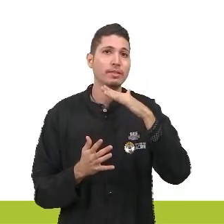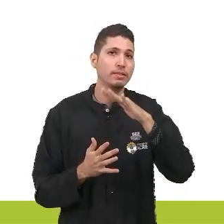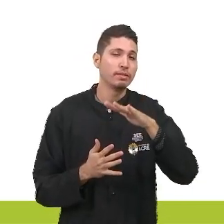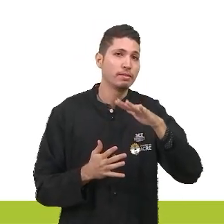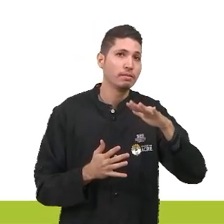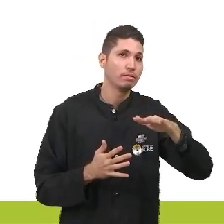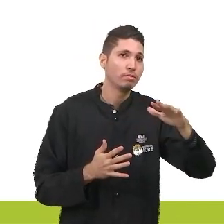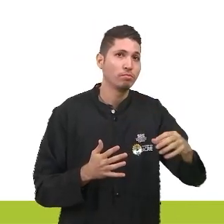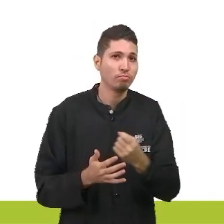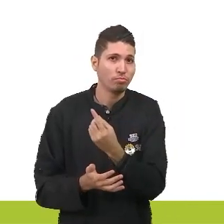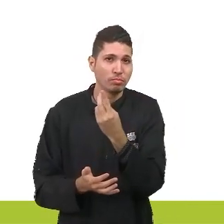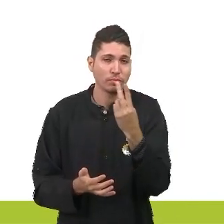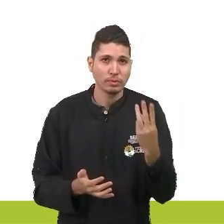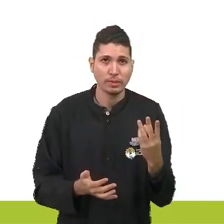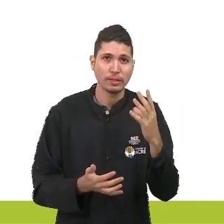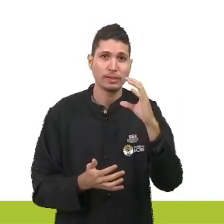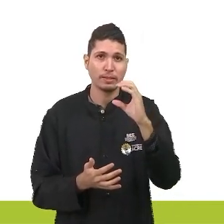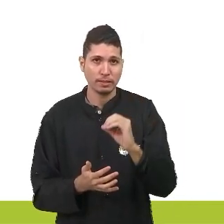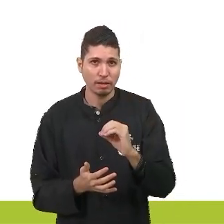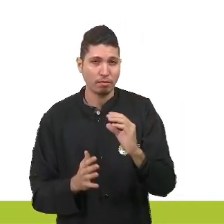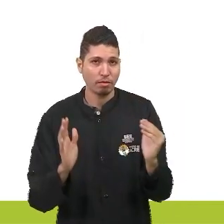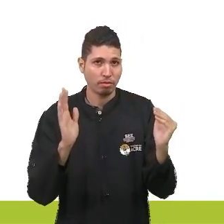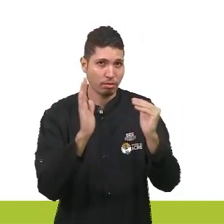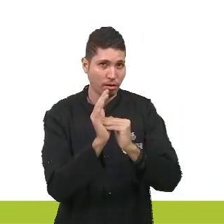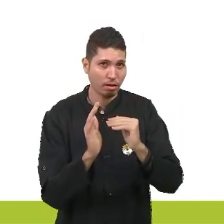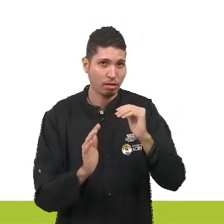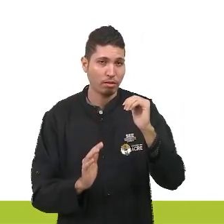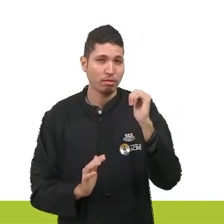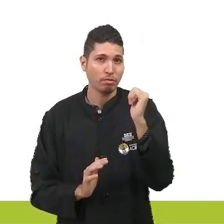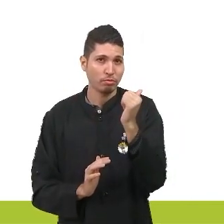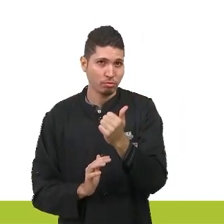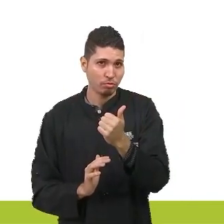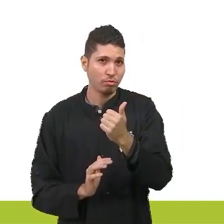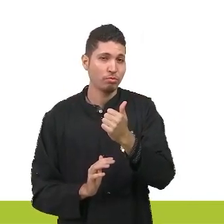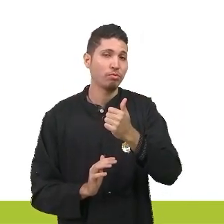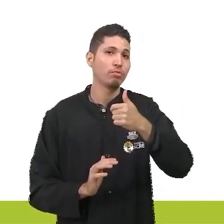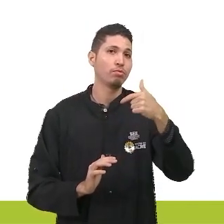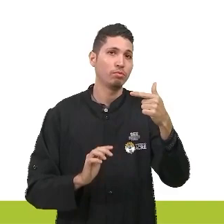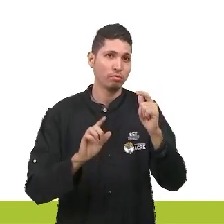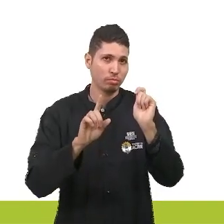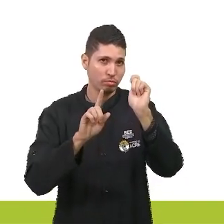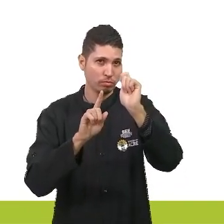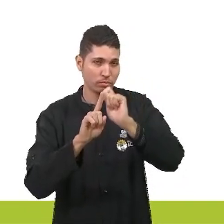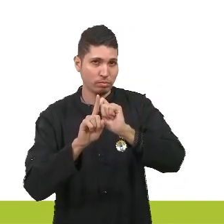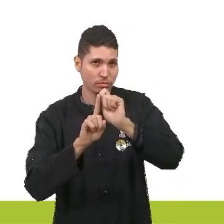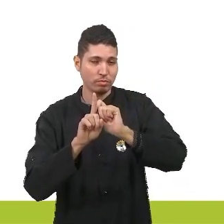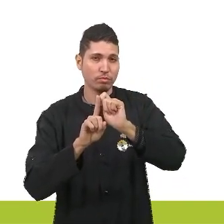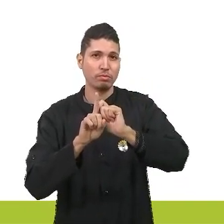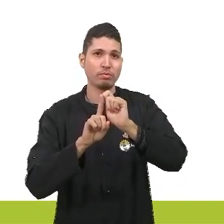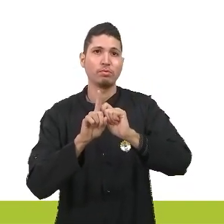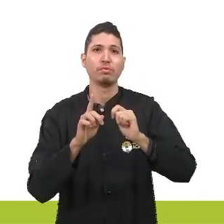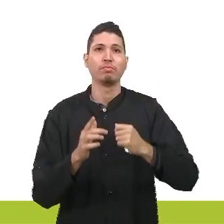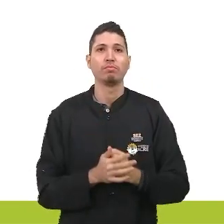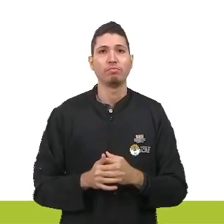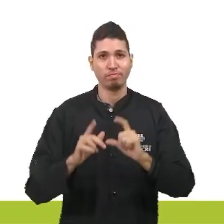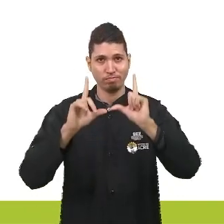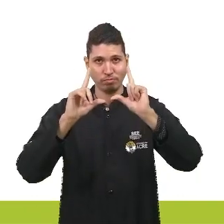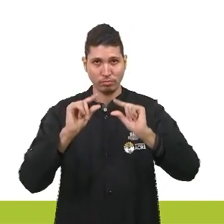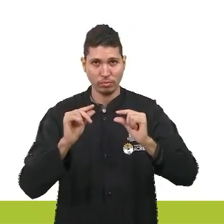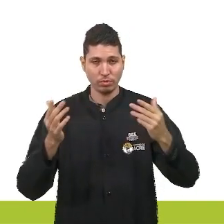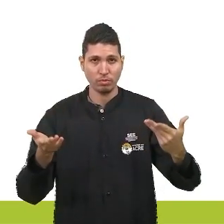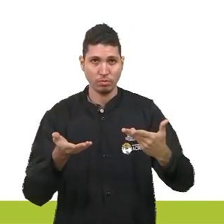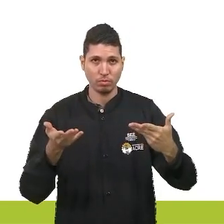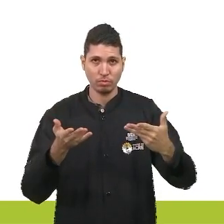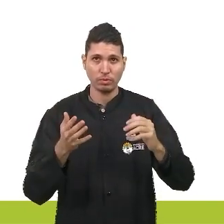Número de crianças que morrem de 0 a 12 meses. Tá? Então, no passado foi bem maior, no Brasil tem dado aí uma baixada. Atualmente está